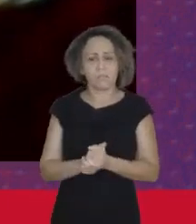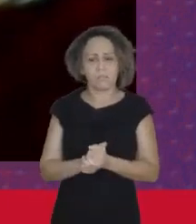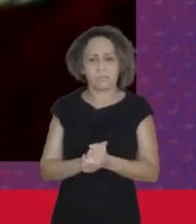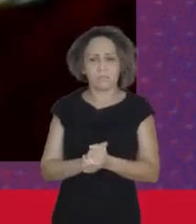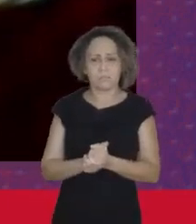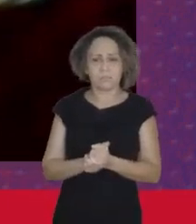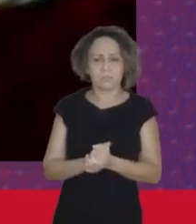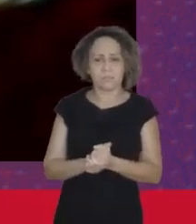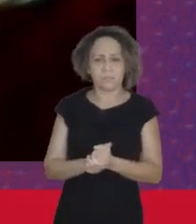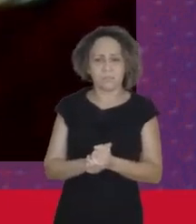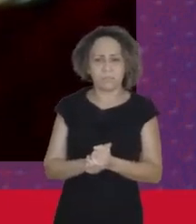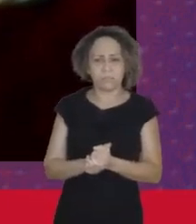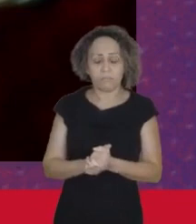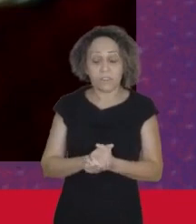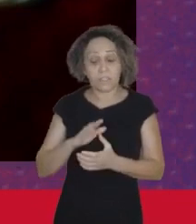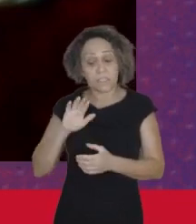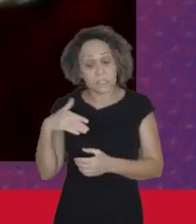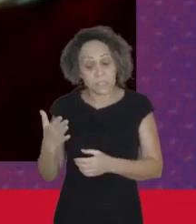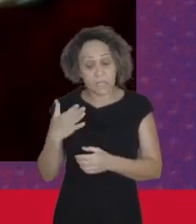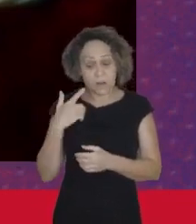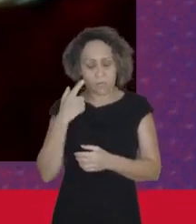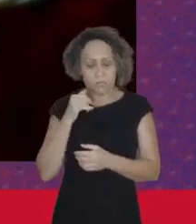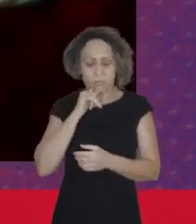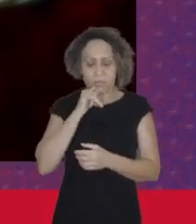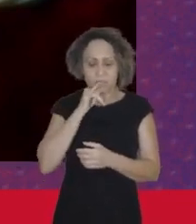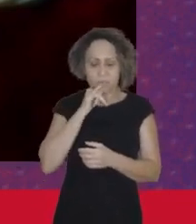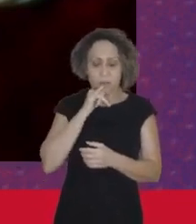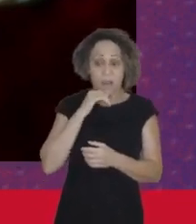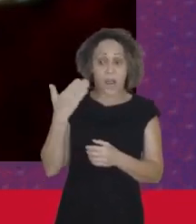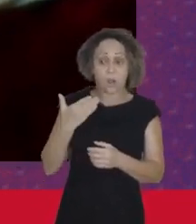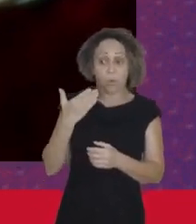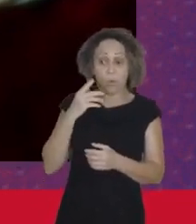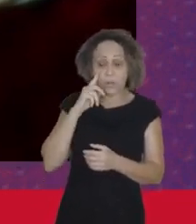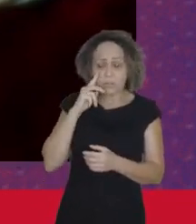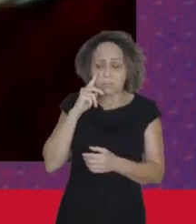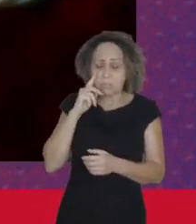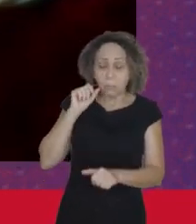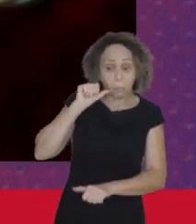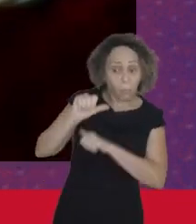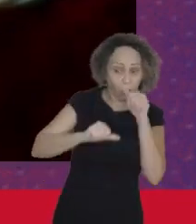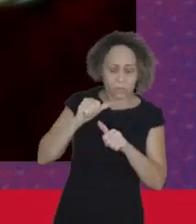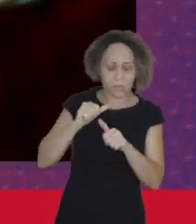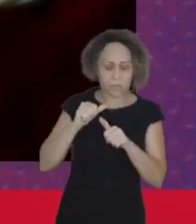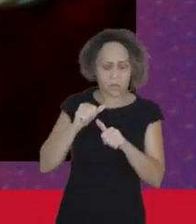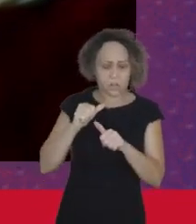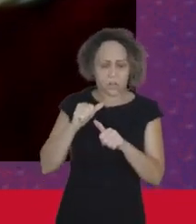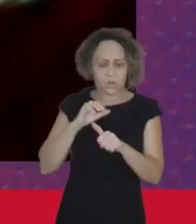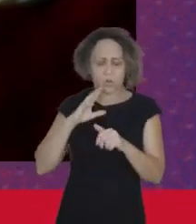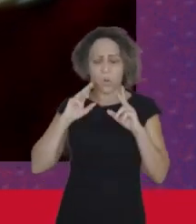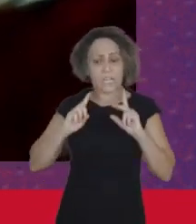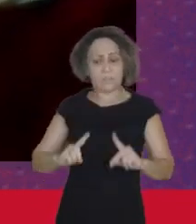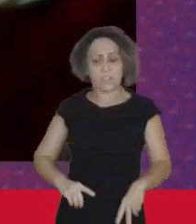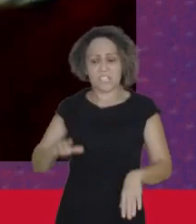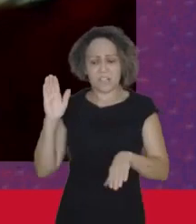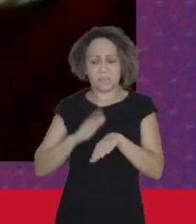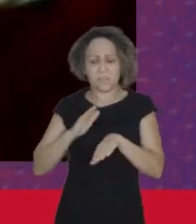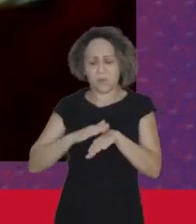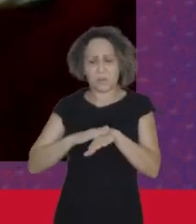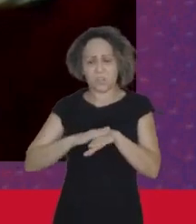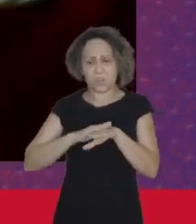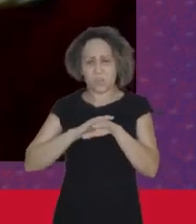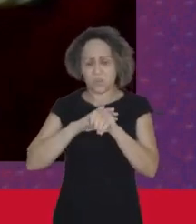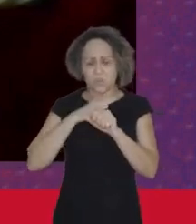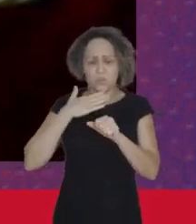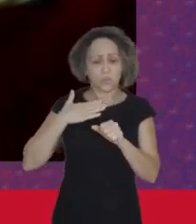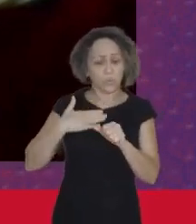no organismo, no homem, né? E passa a ser vista como fruto dessa relação. E